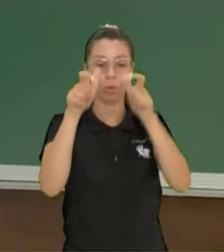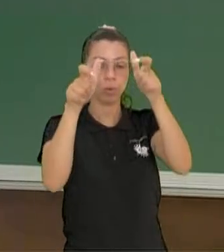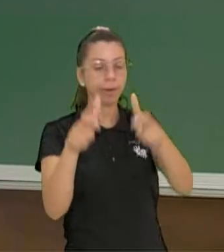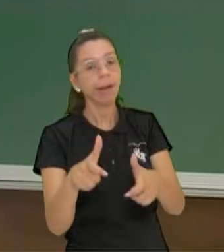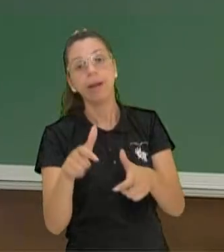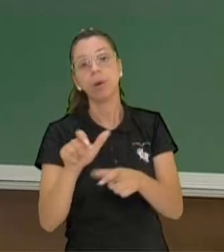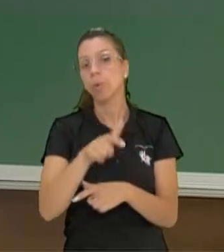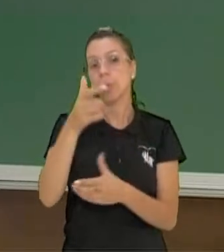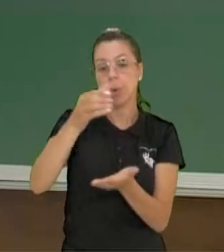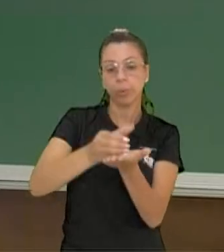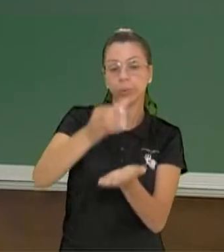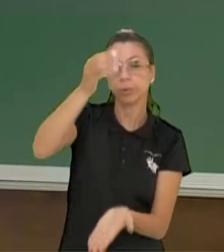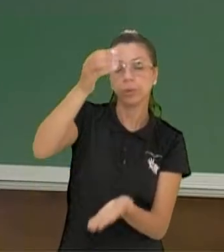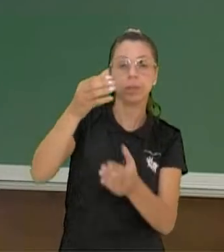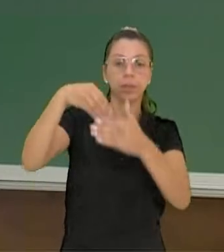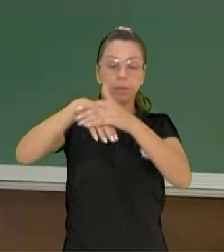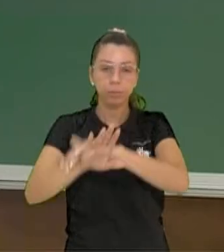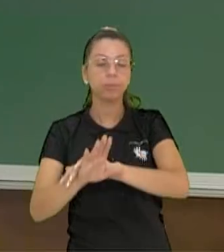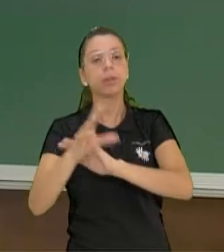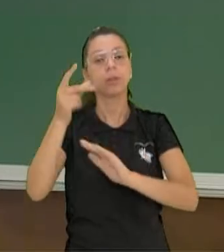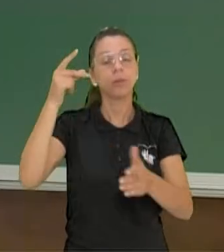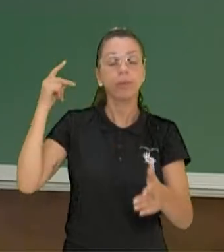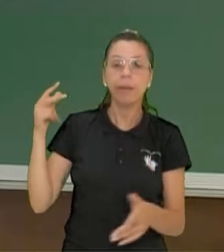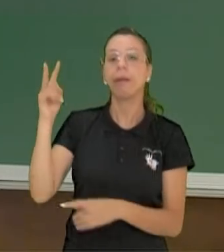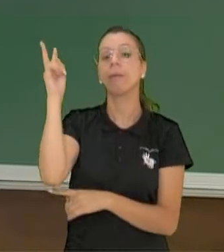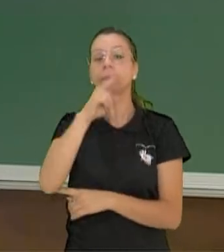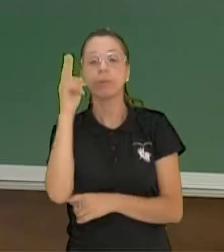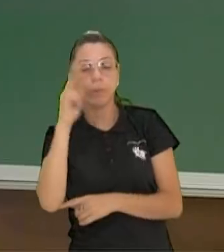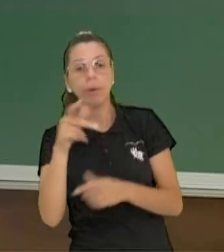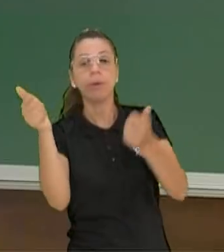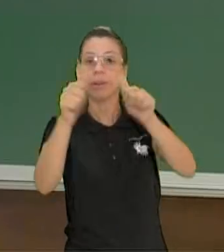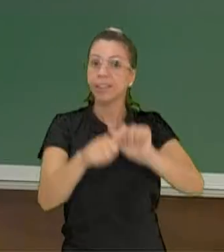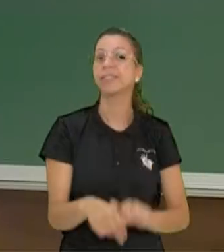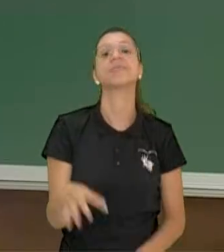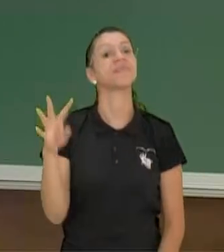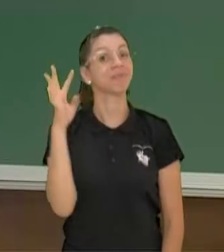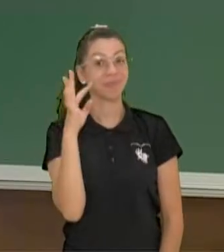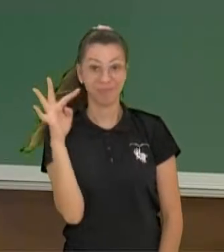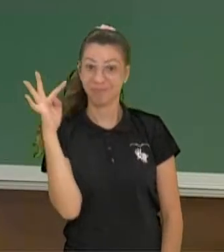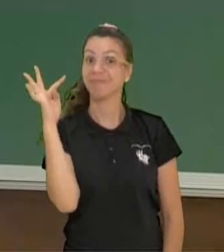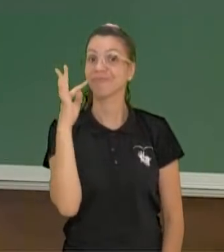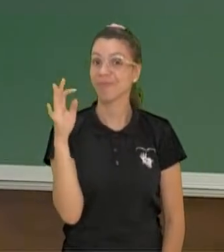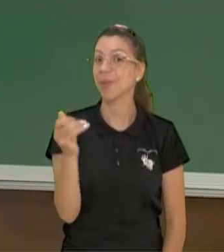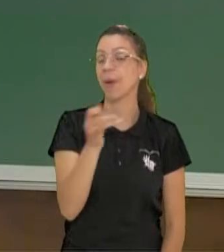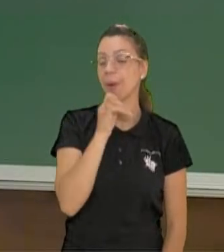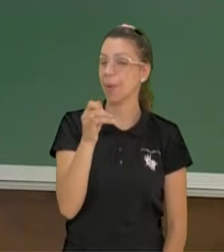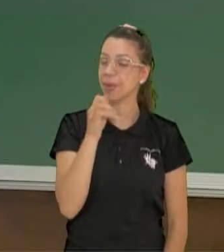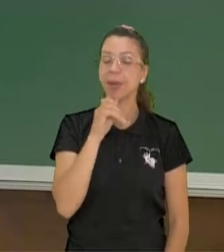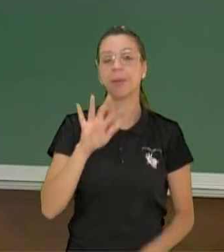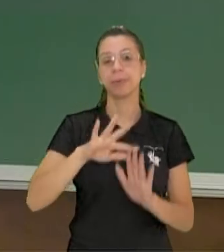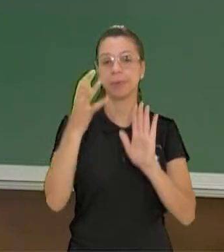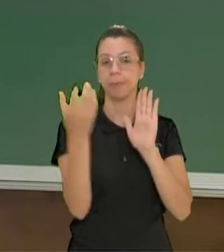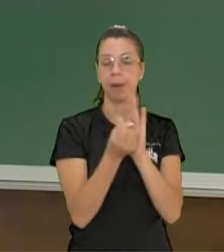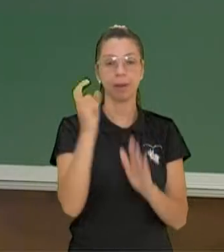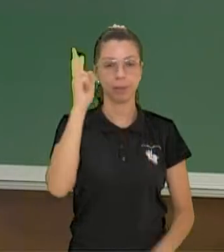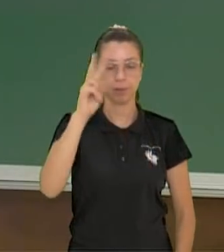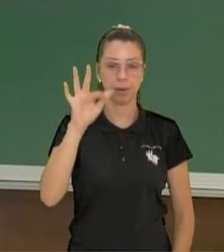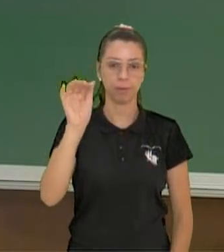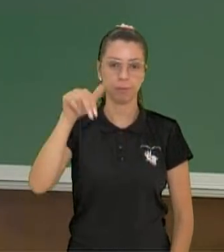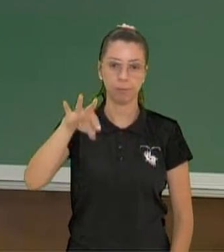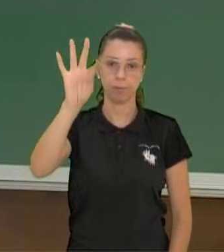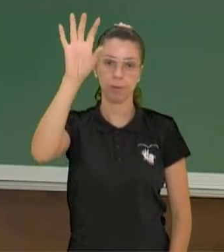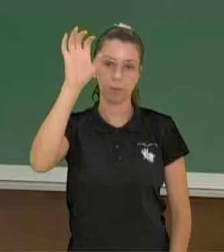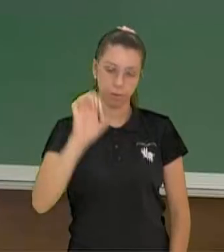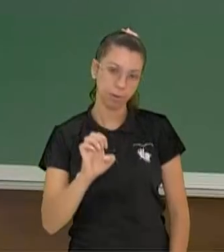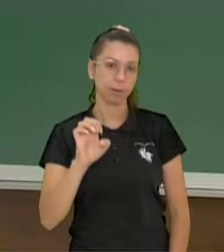outra cápsula do tempo, contando a história da estátua, da praça, muito legal. Está aí um exemplo também de fonte histórica aí que o escultor